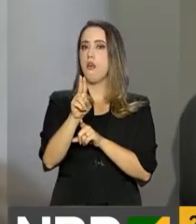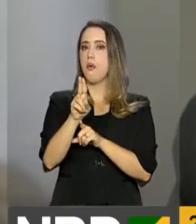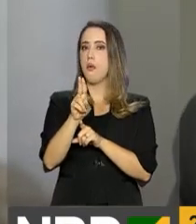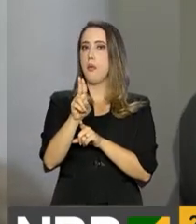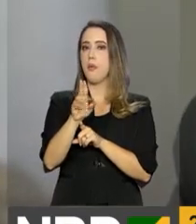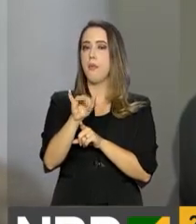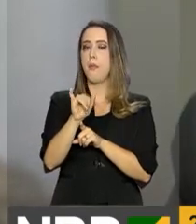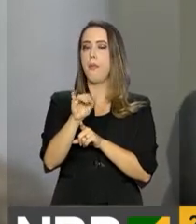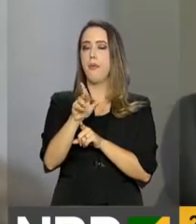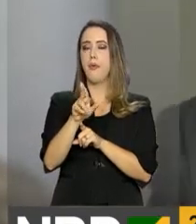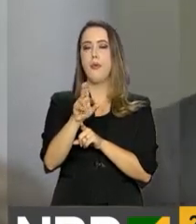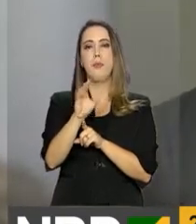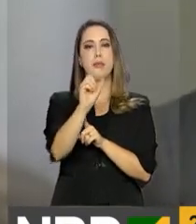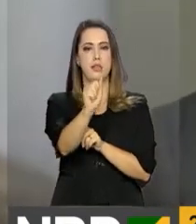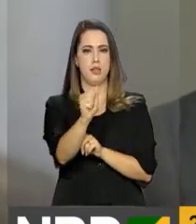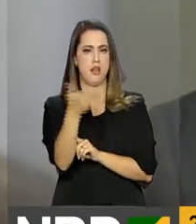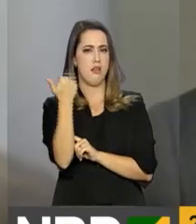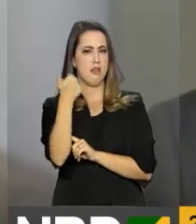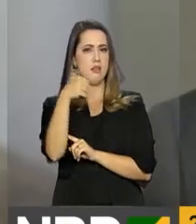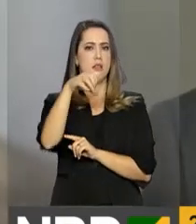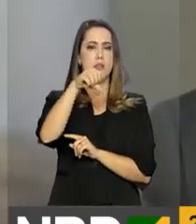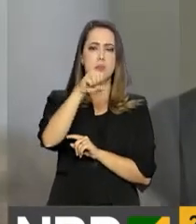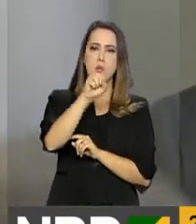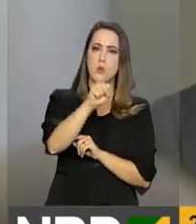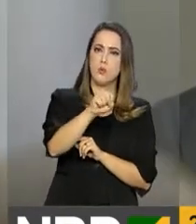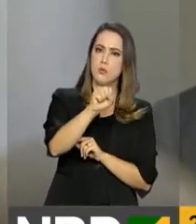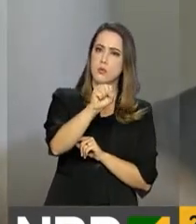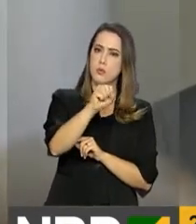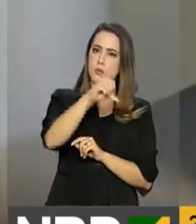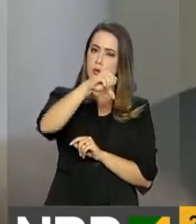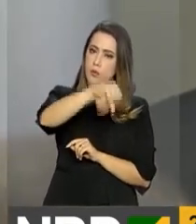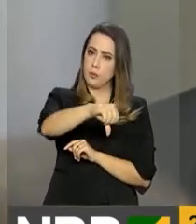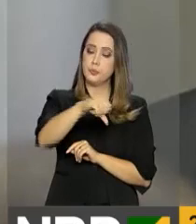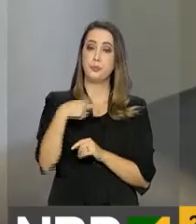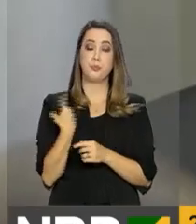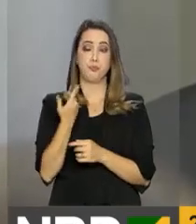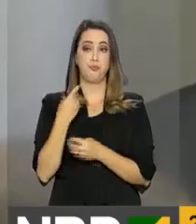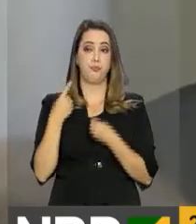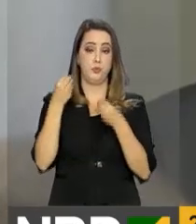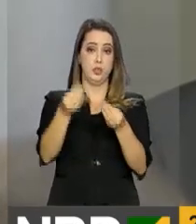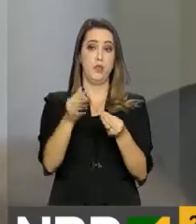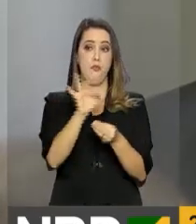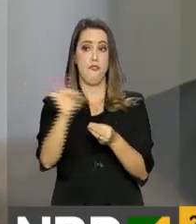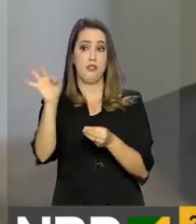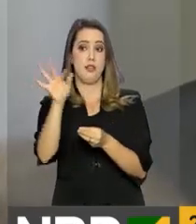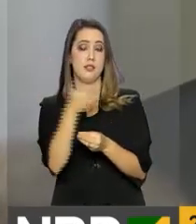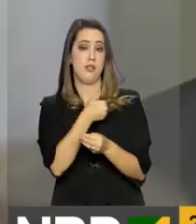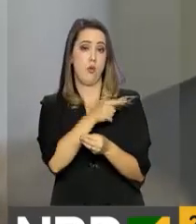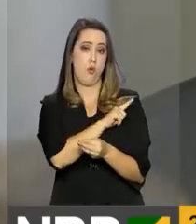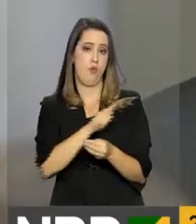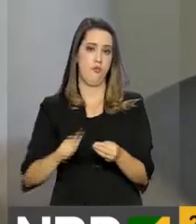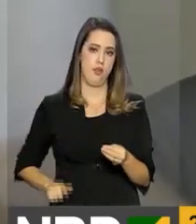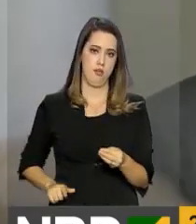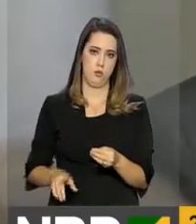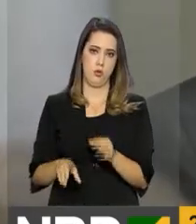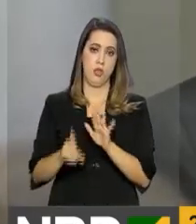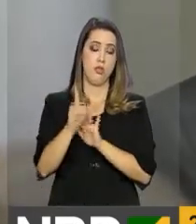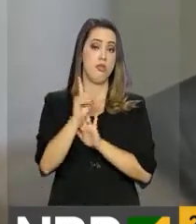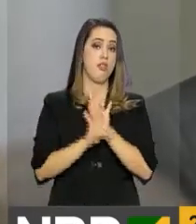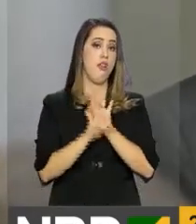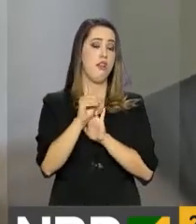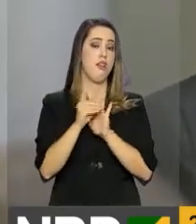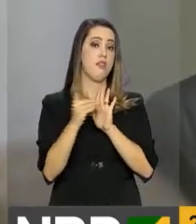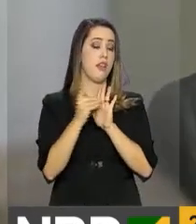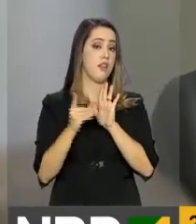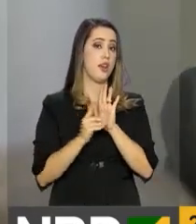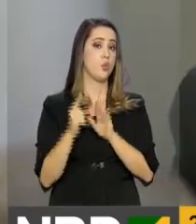em 89, aliás, nós proclamamos a República e instituímos a federação como forma de governo, pelo decreto número 1, de 15 de novembro